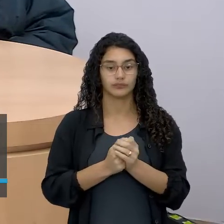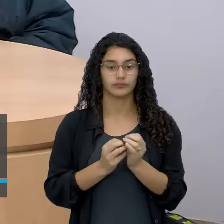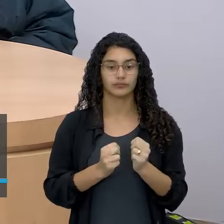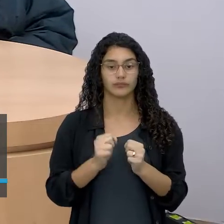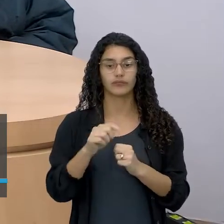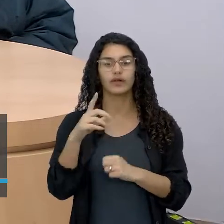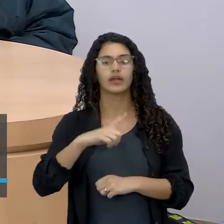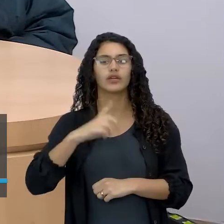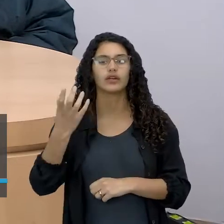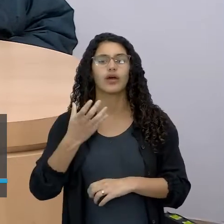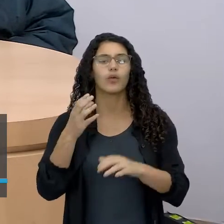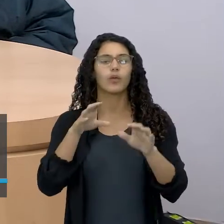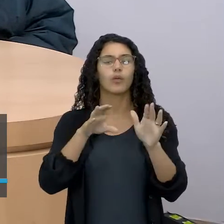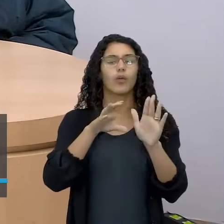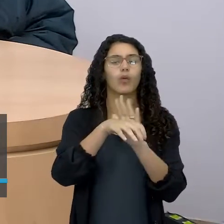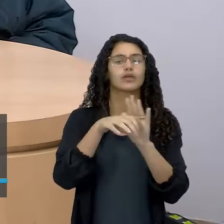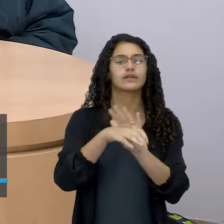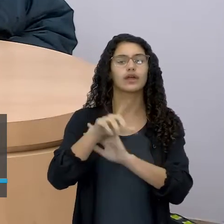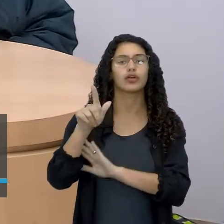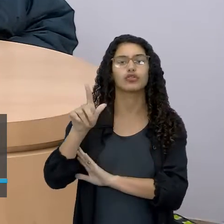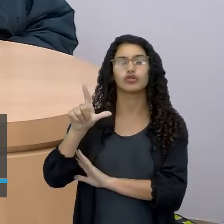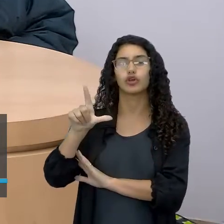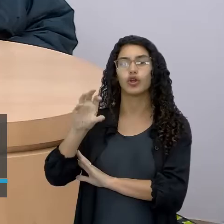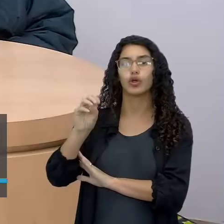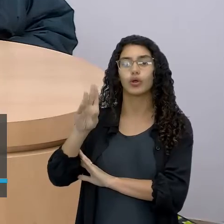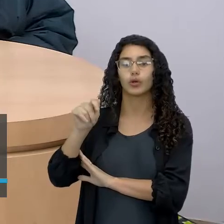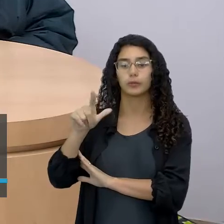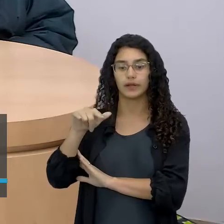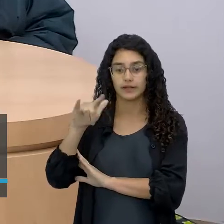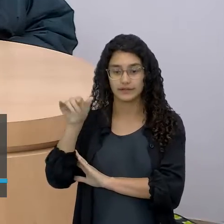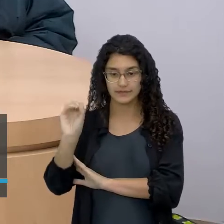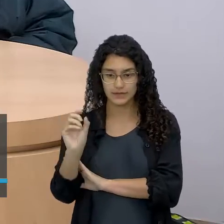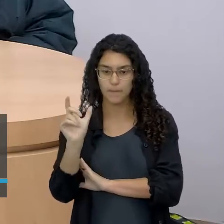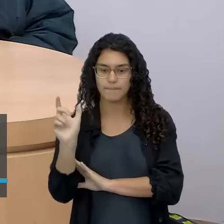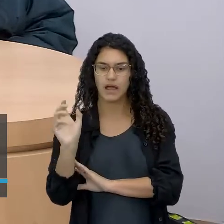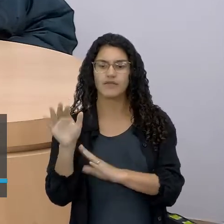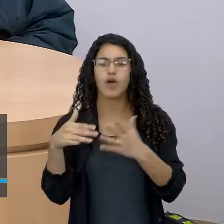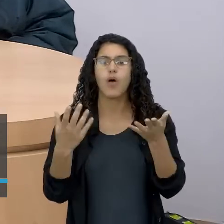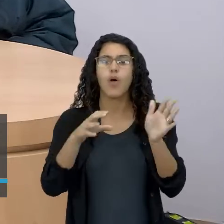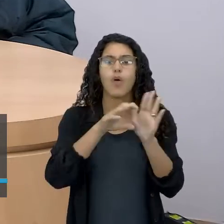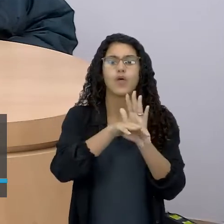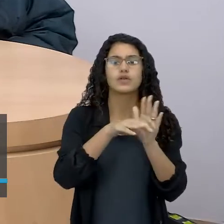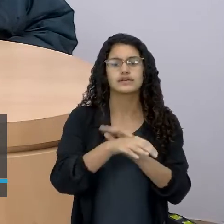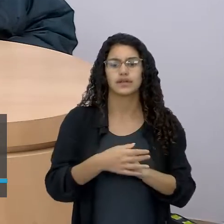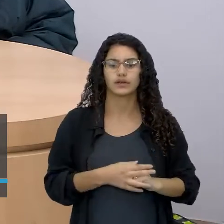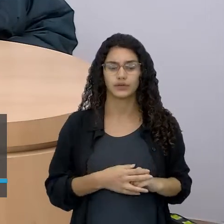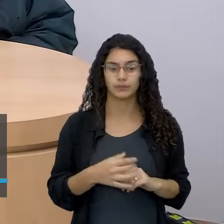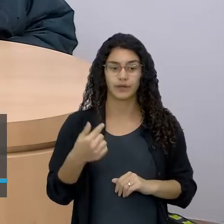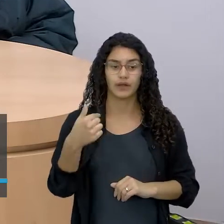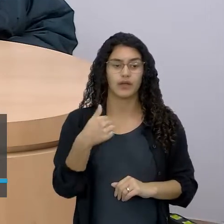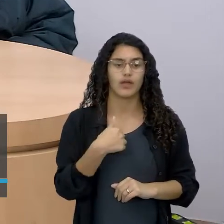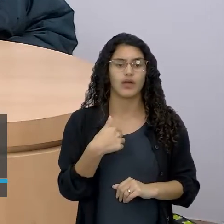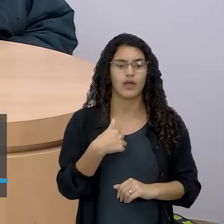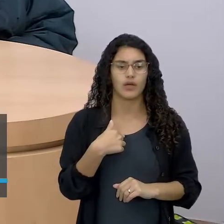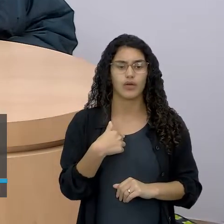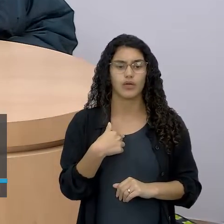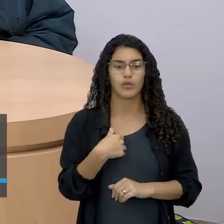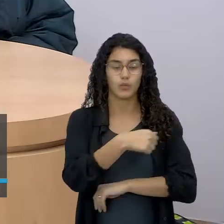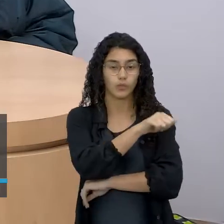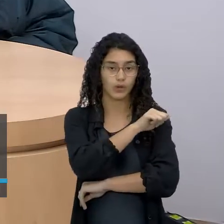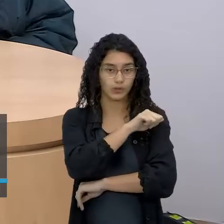para nós o conceito de globalização, que conceito que você daria? De repente, eu sou um